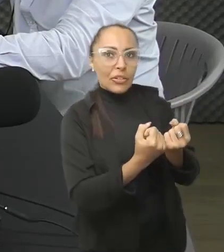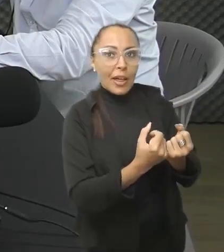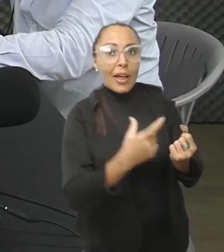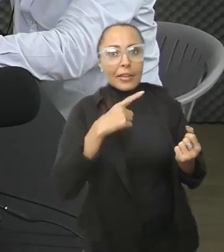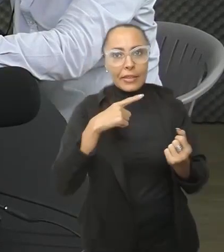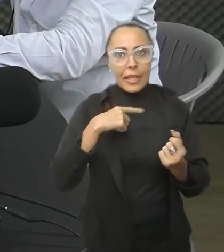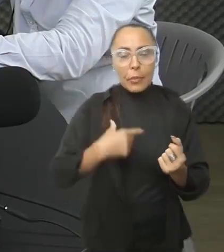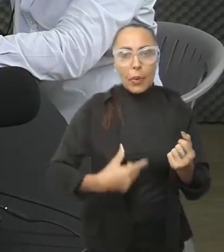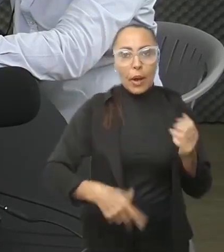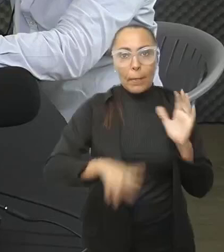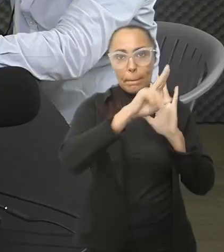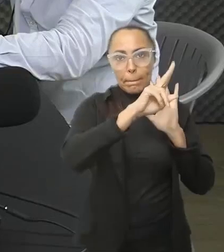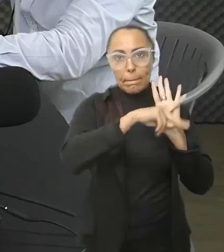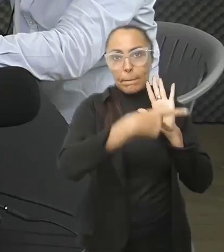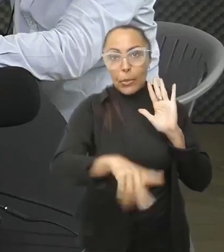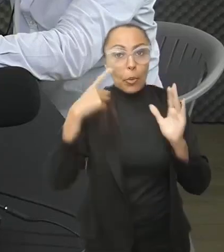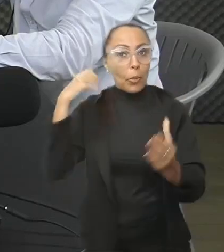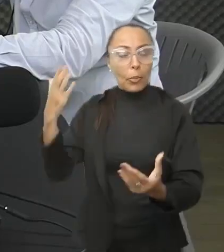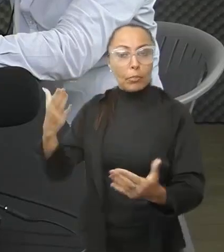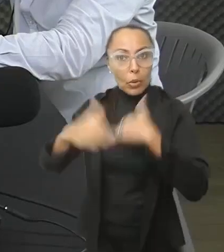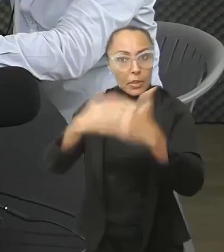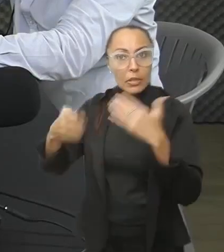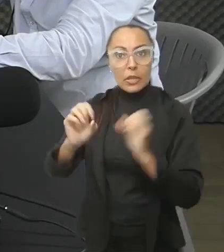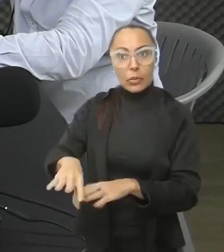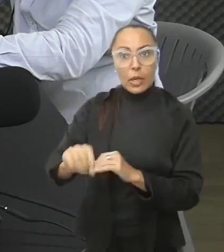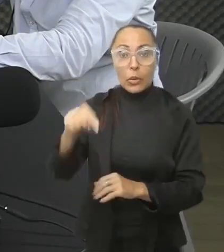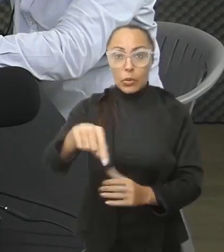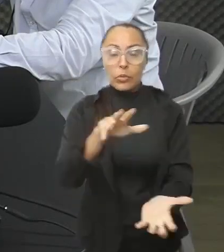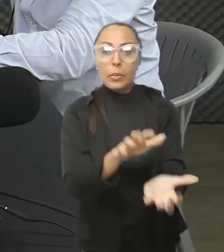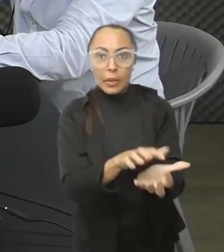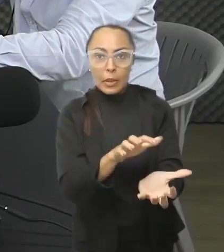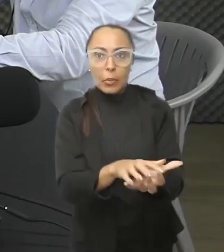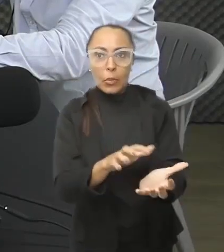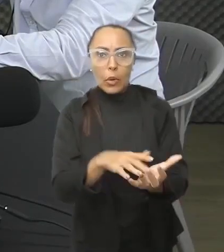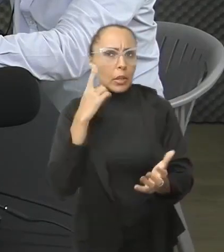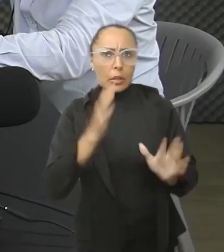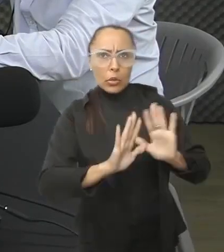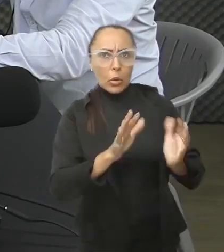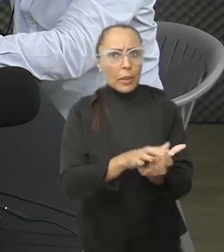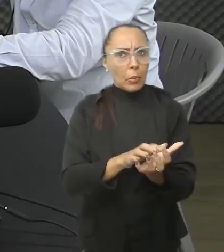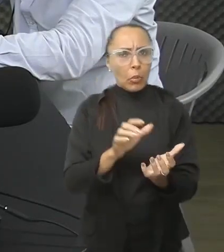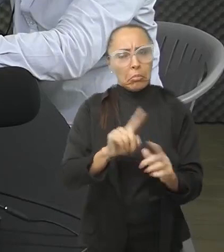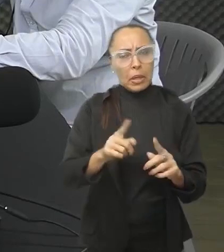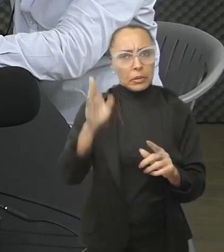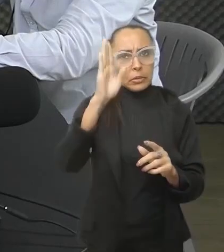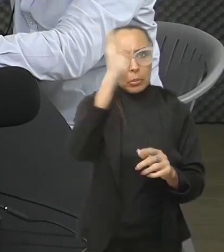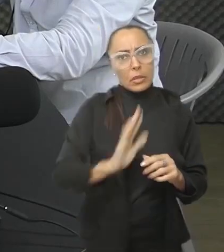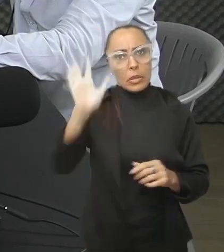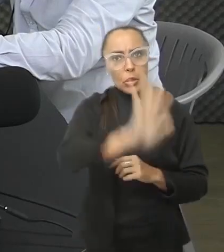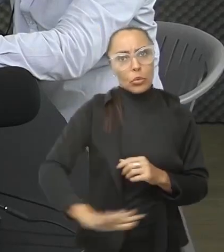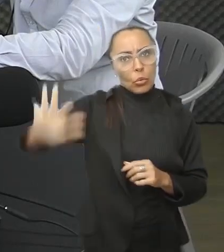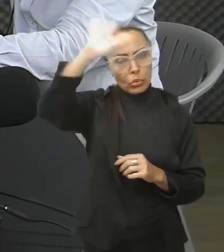próprio processo de educação que hoje Pernambuco, não só Pernambuco, mas o Brasil, a escola ela